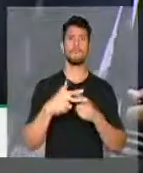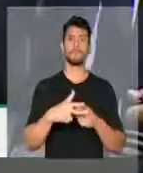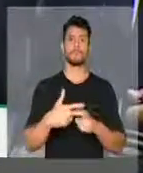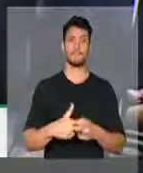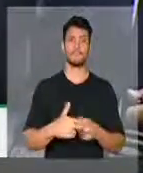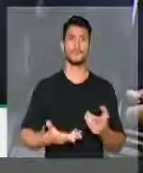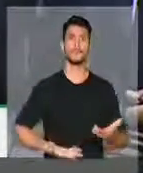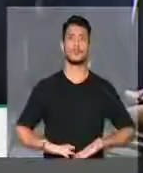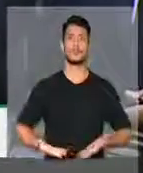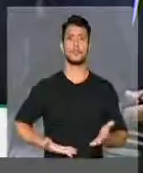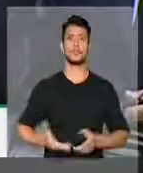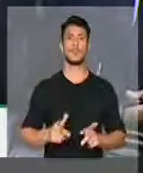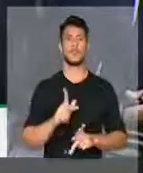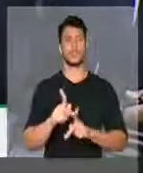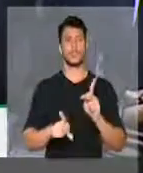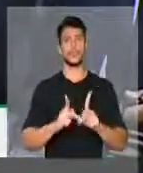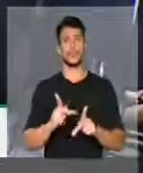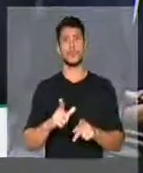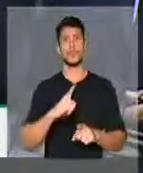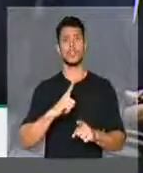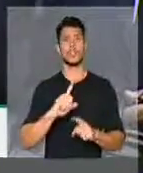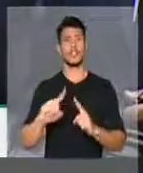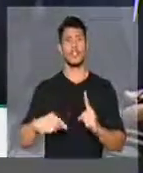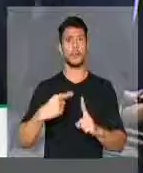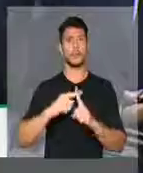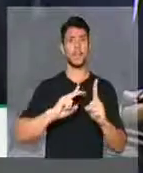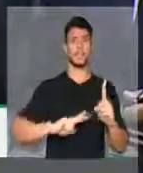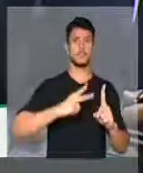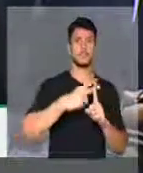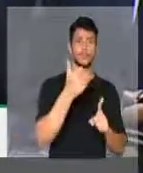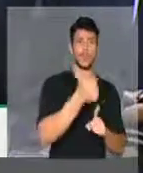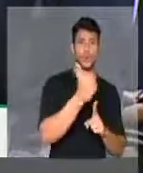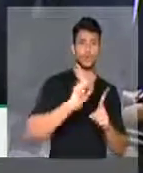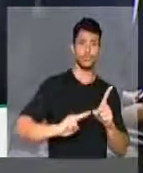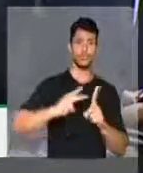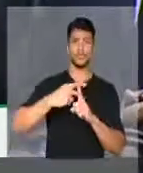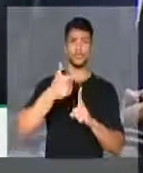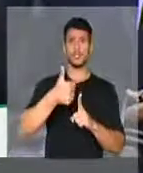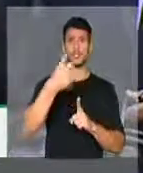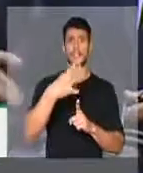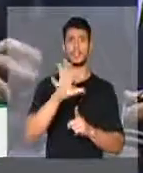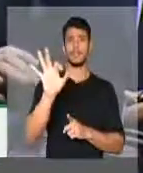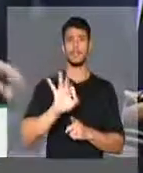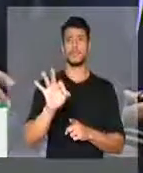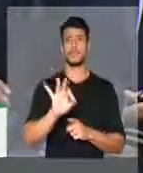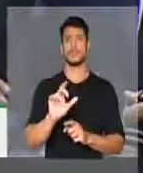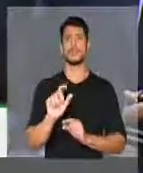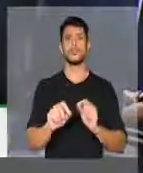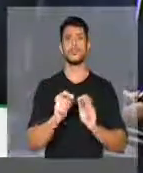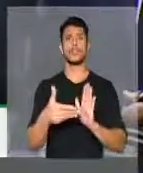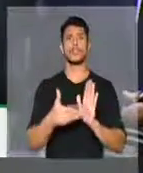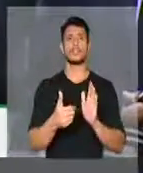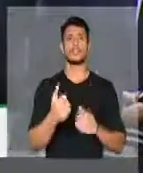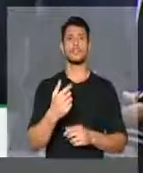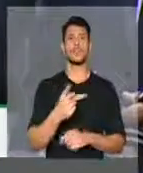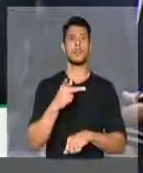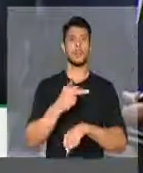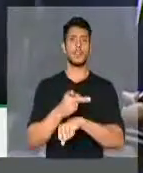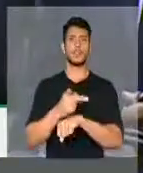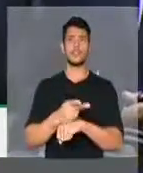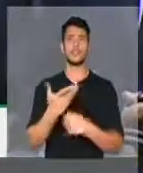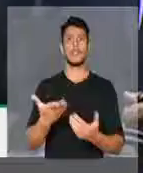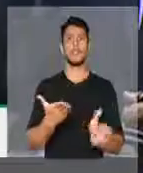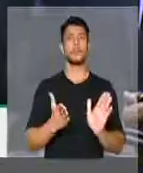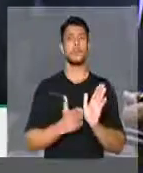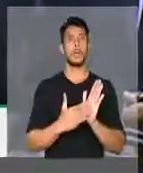servidores públicos, ainda impôs aumentos de 11% para 14% e aumentos progressivos no desconto da Previdência. Então,